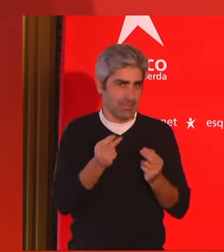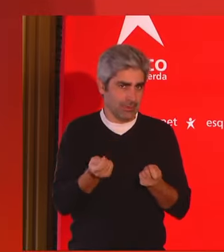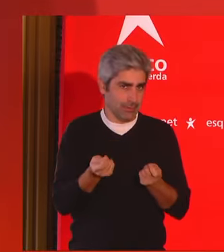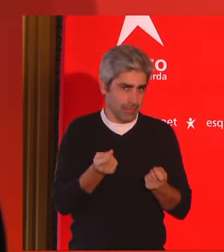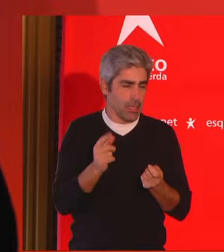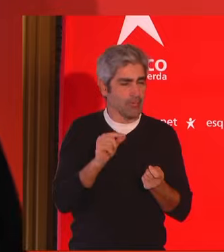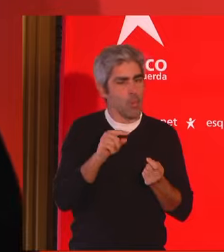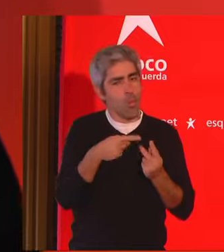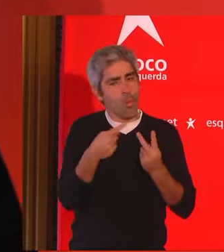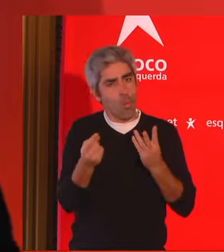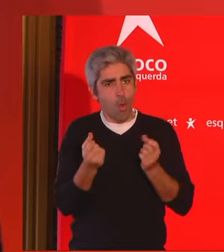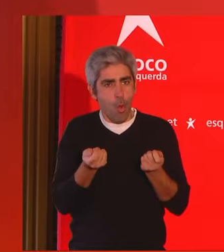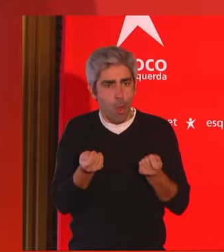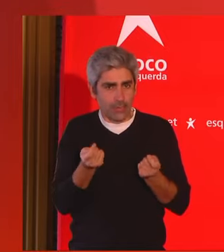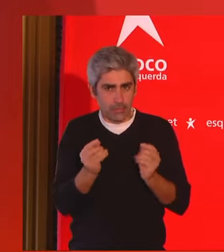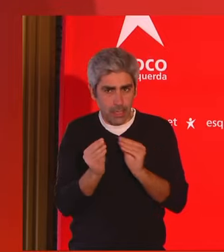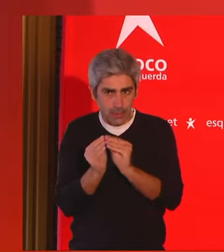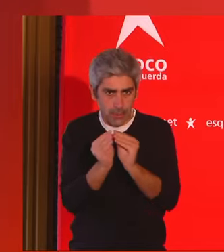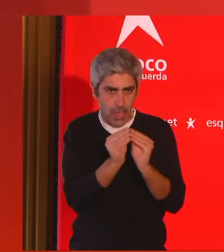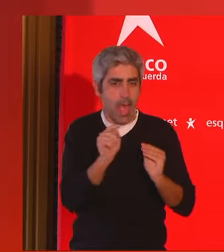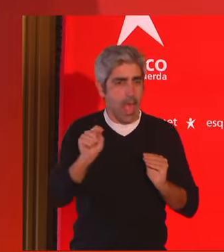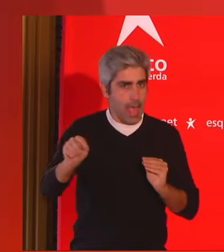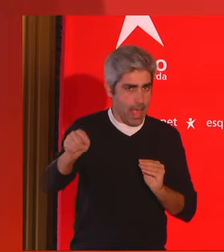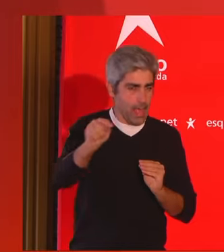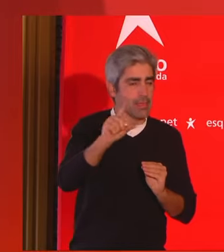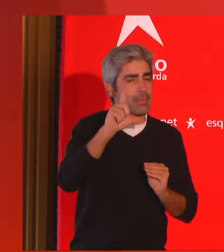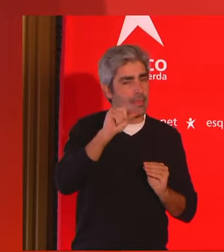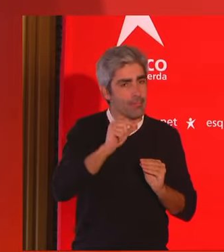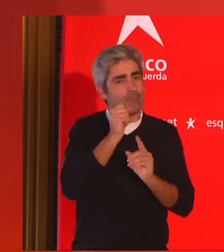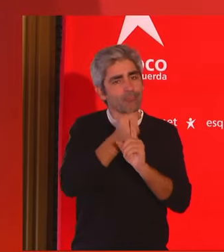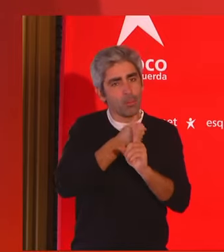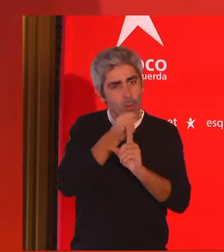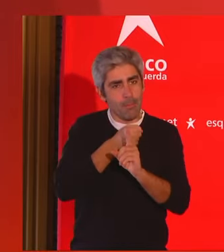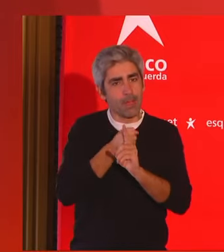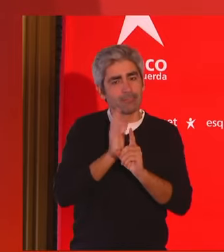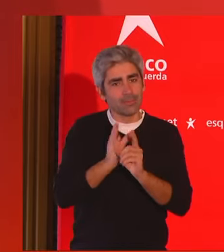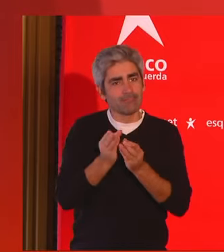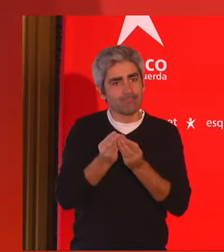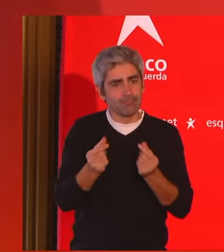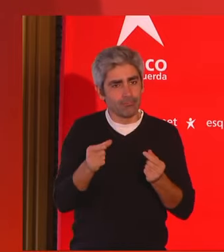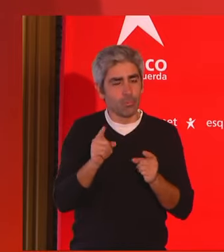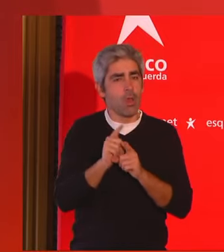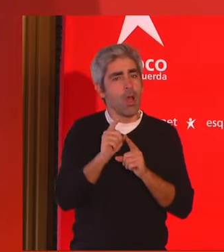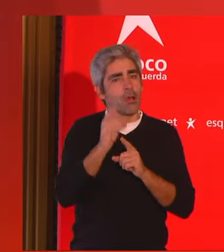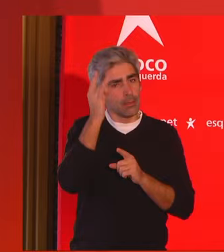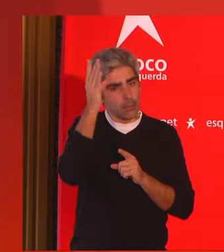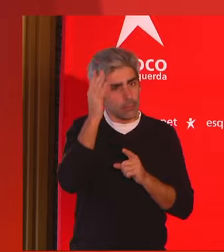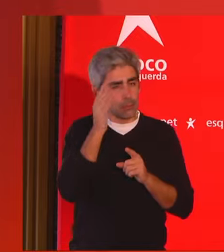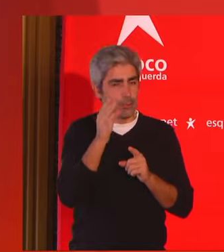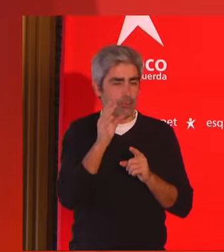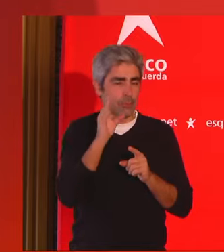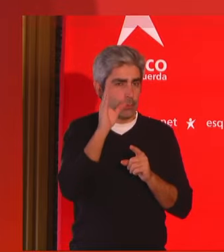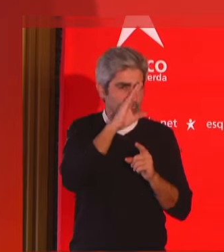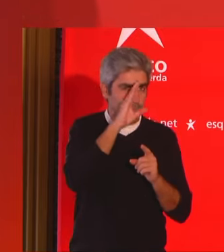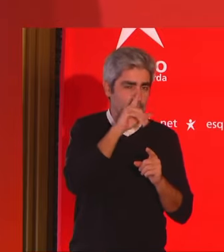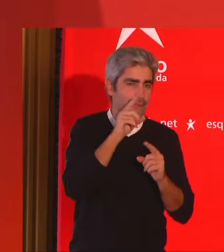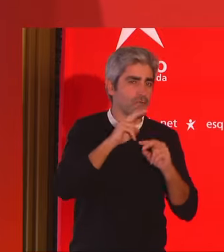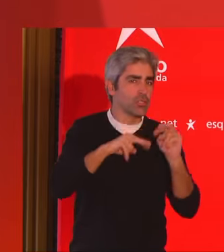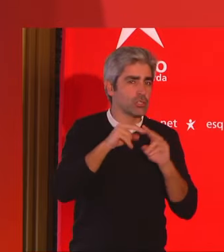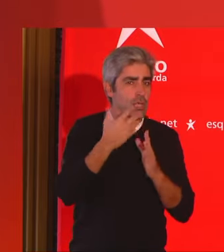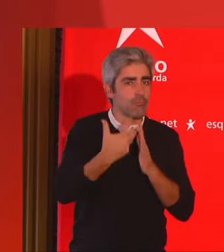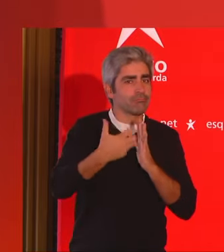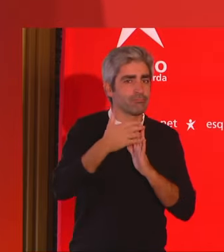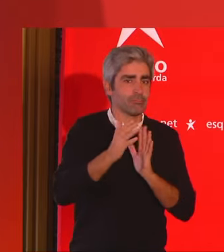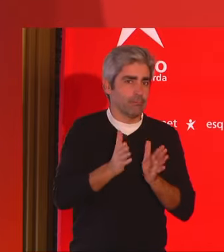e outra organizada, mas também com o combate à evasão fiscal, ao evitamento fiscal